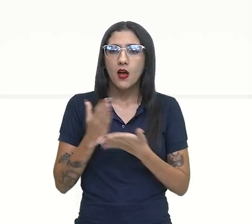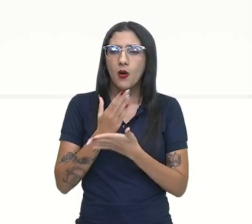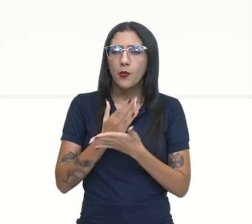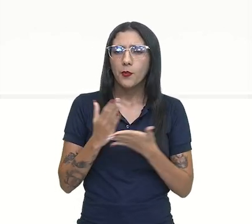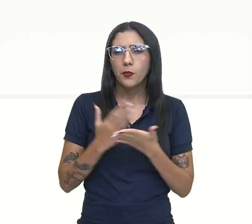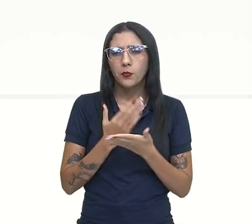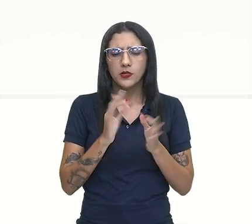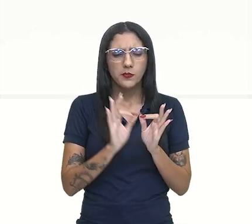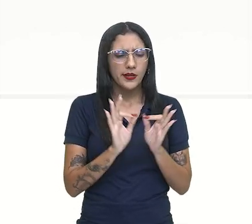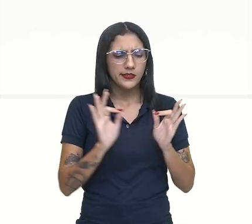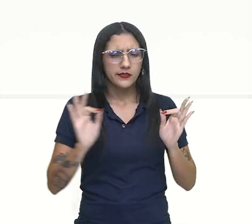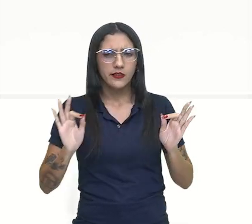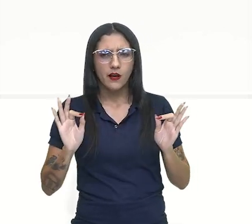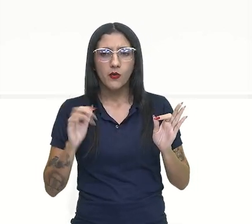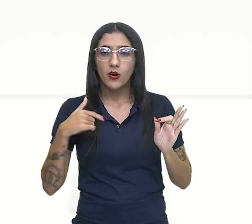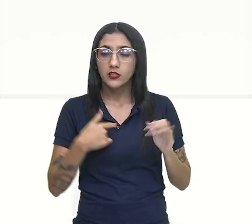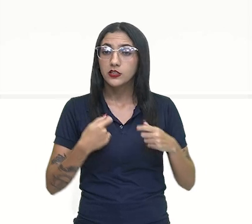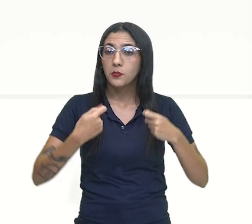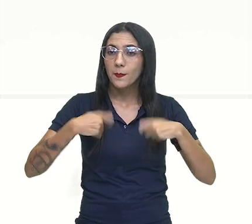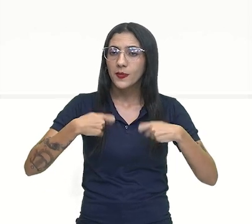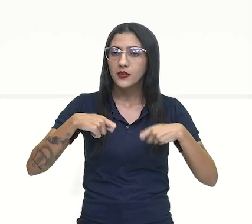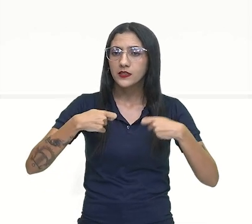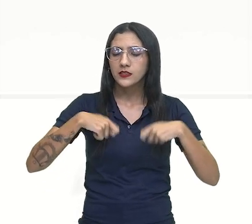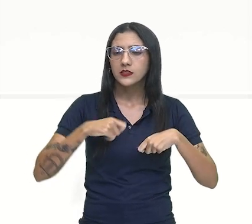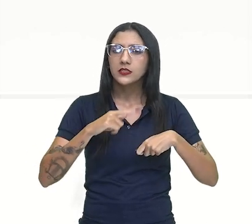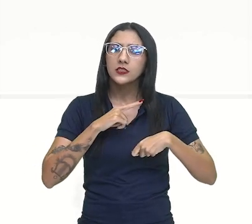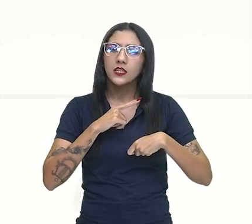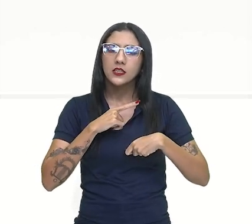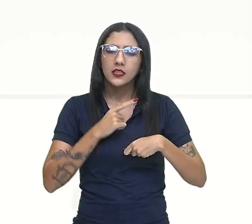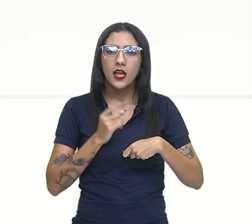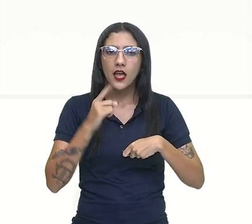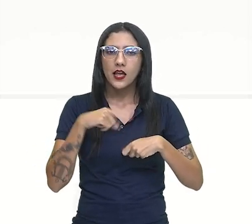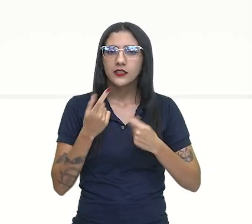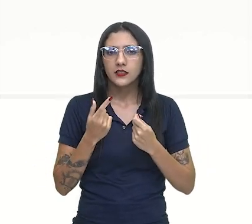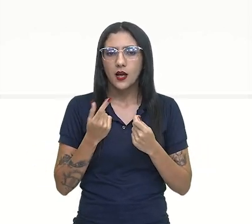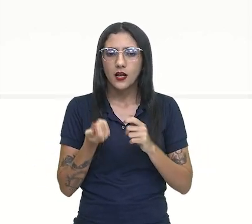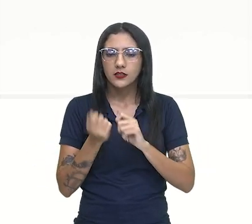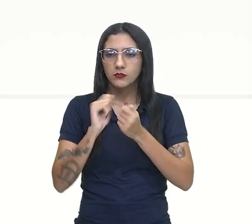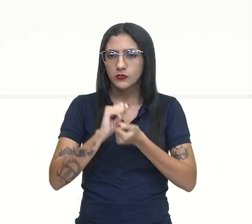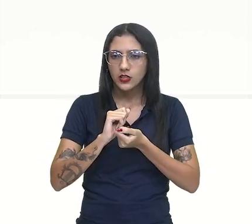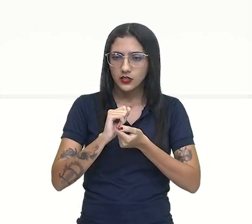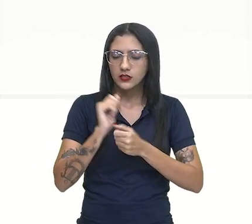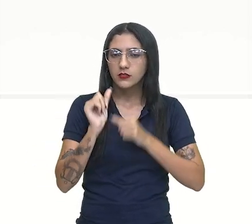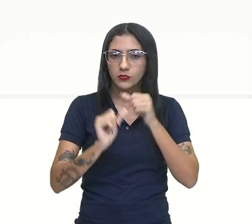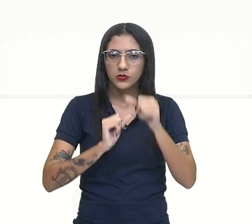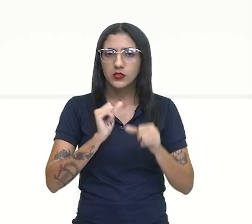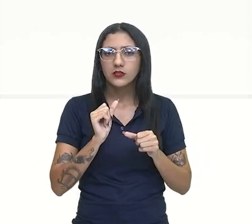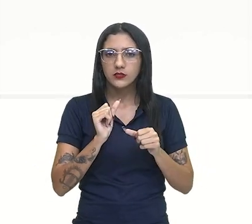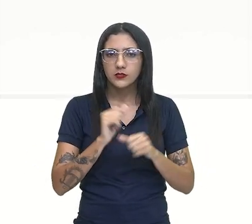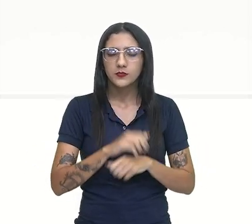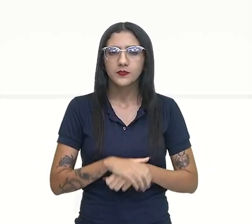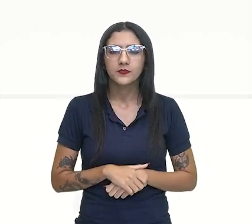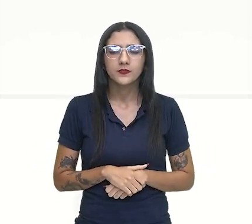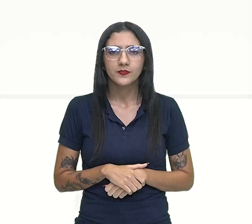determinadas medições a gente vai precisar fazer essa conversão, tá bom?